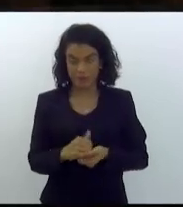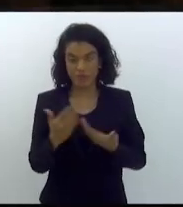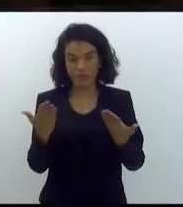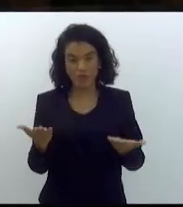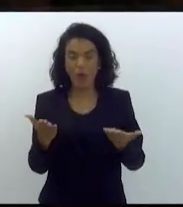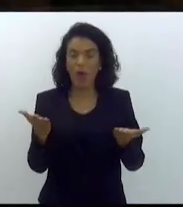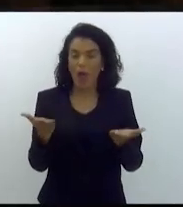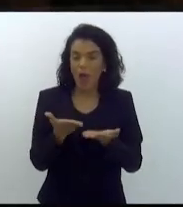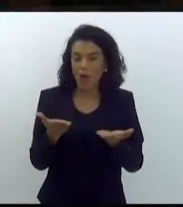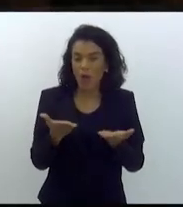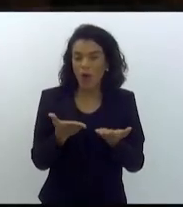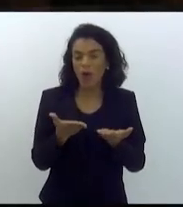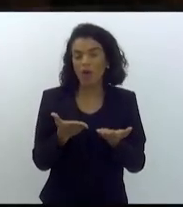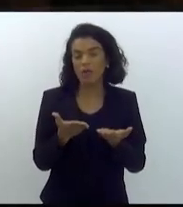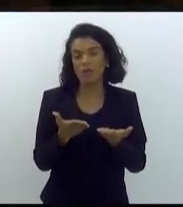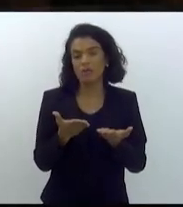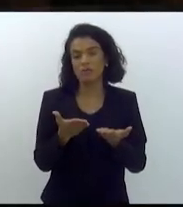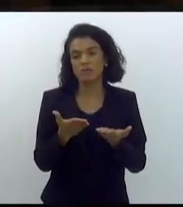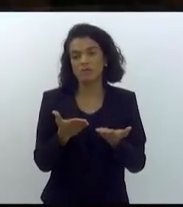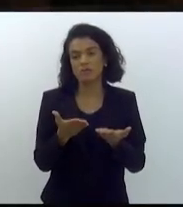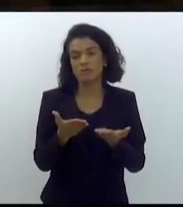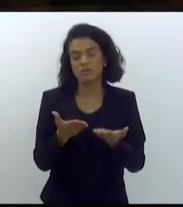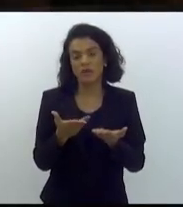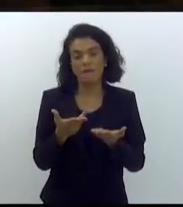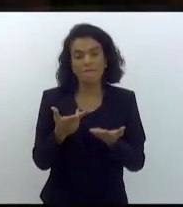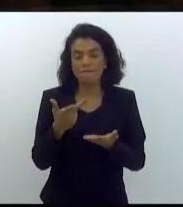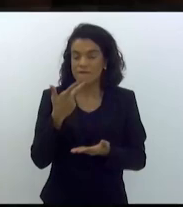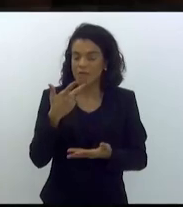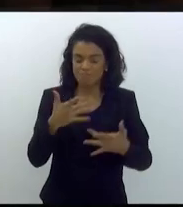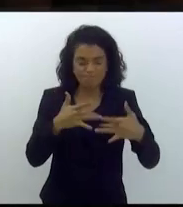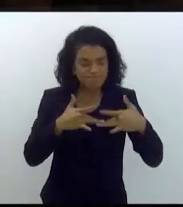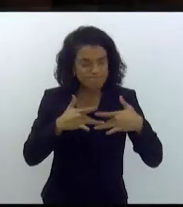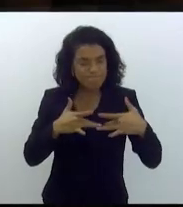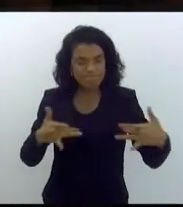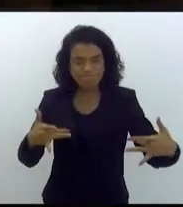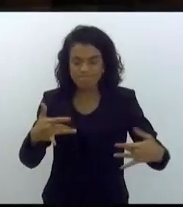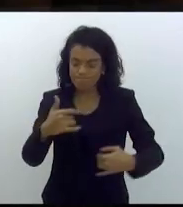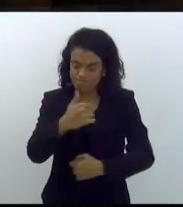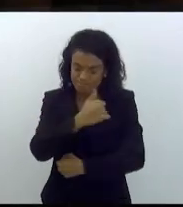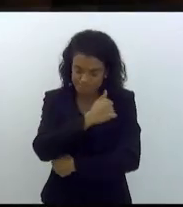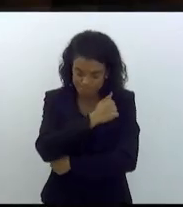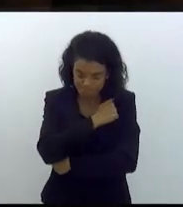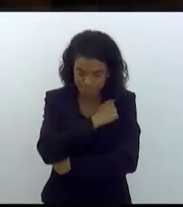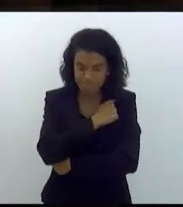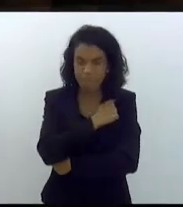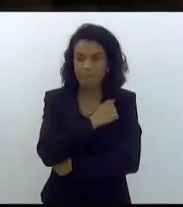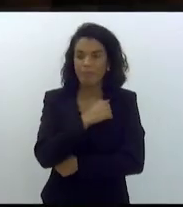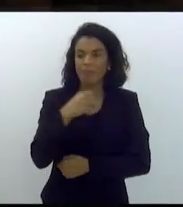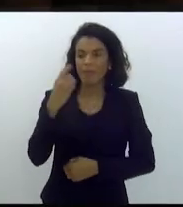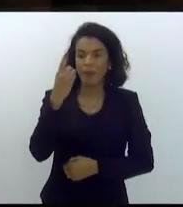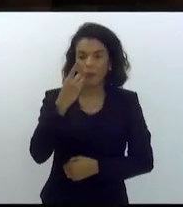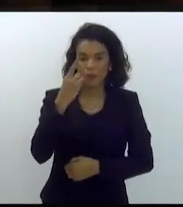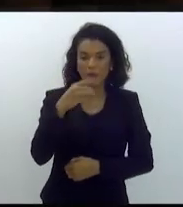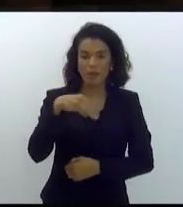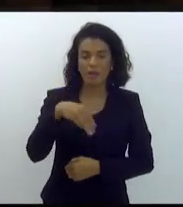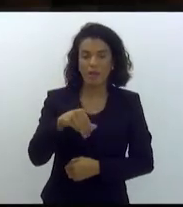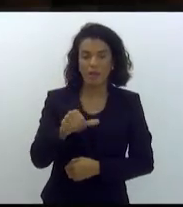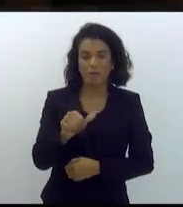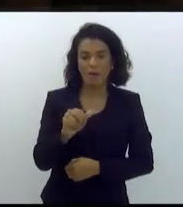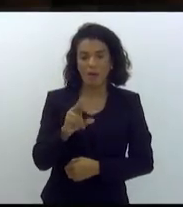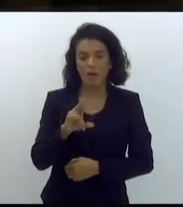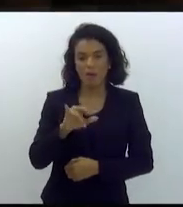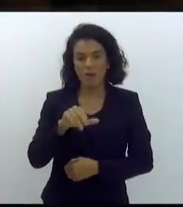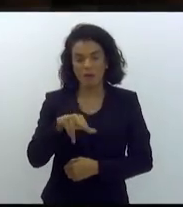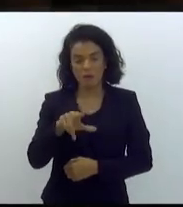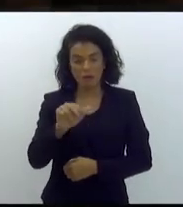preliminar dizendo da minha solidariedade a deputada Marina do MST